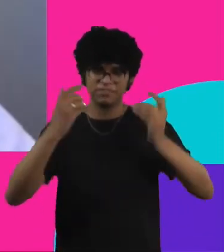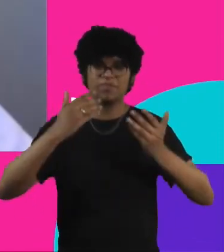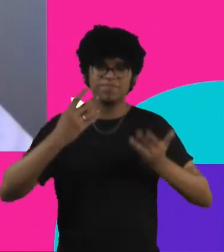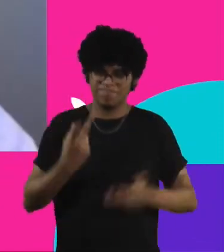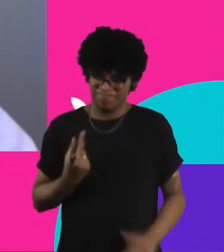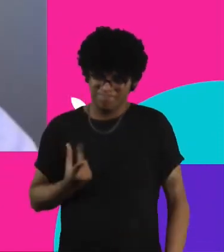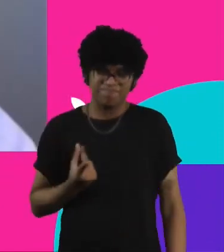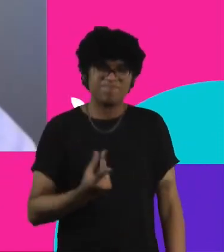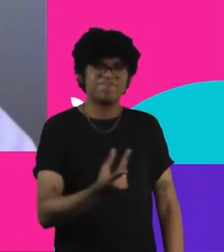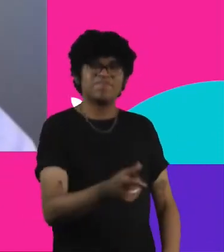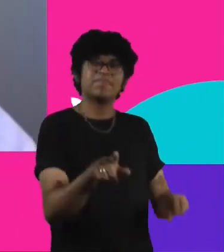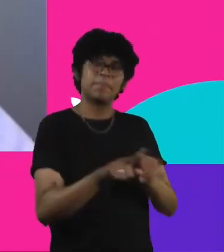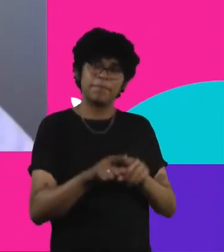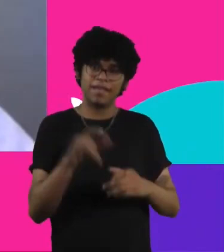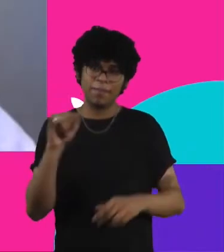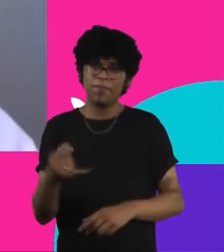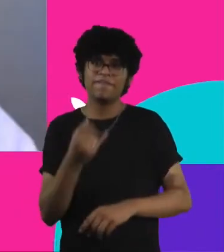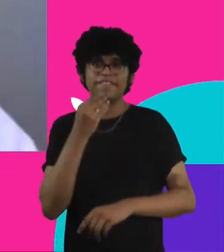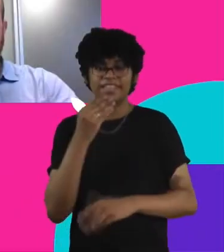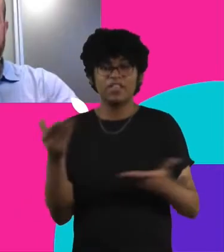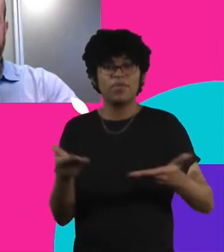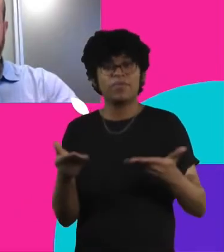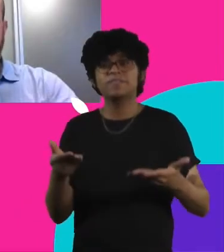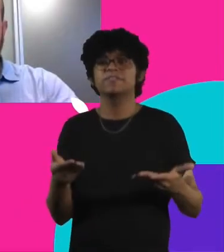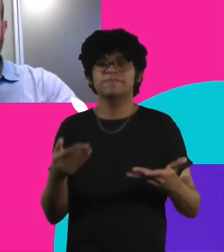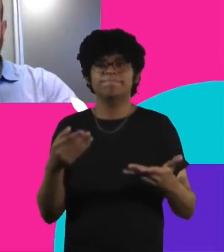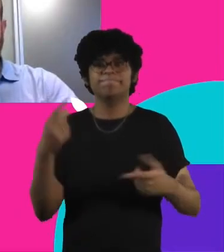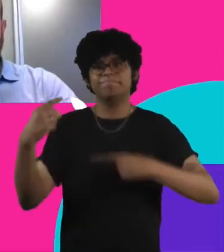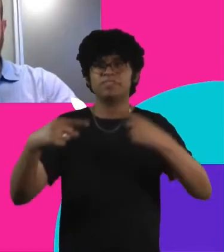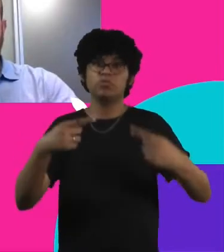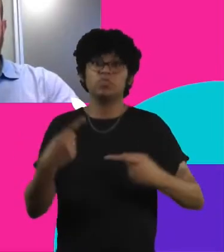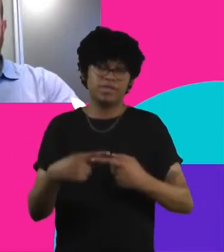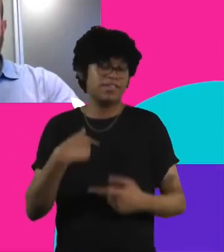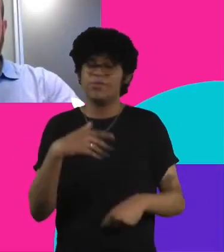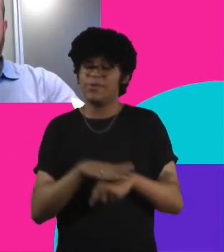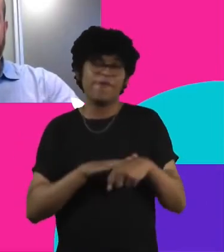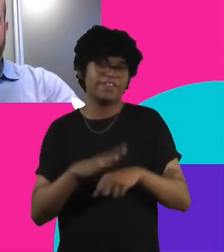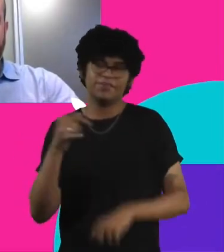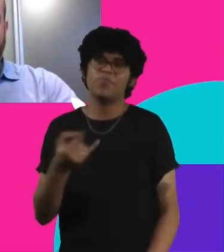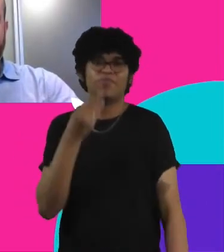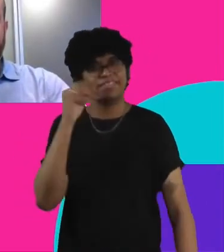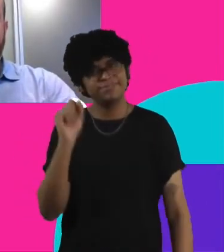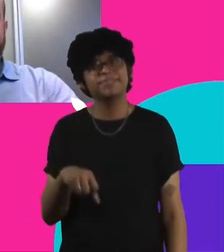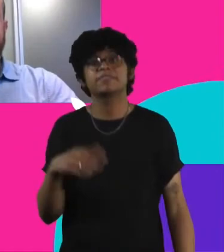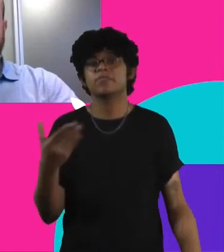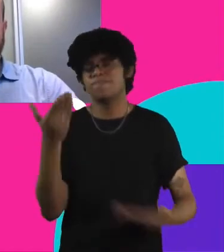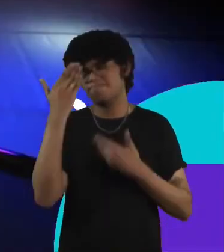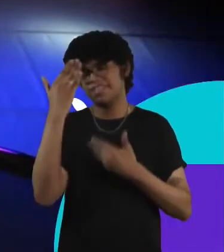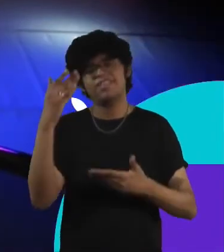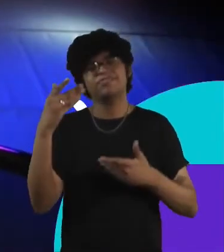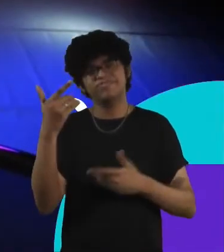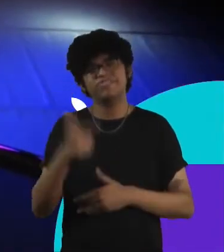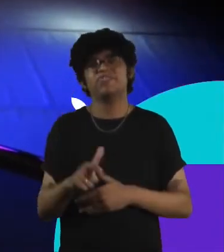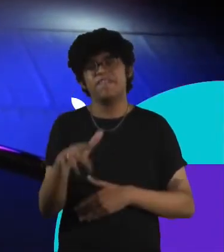vocês aproveitem esse dia, esse bate-papo, tanto quanto eu aproveitei essa conversa aqui incrível com vocês, e agradeço mais uma vez ao festival por esse